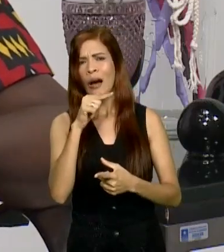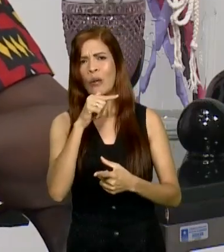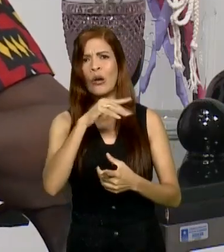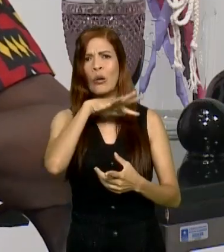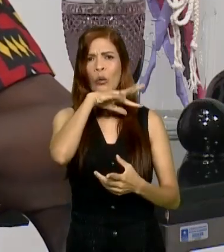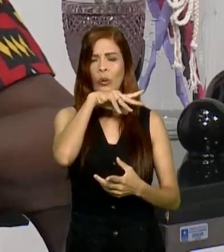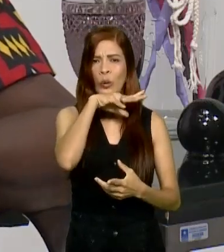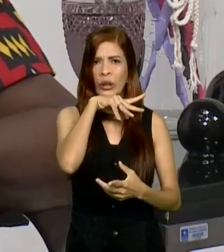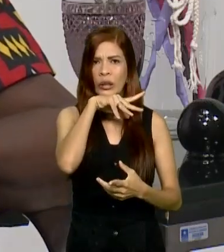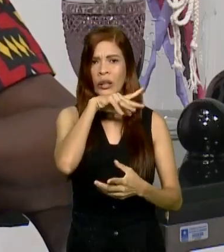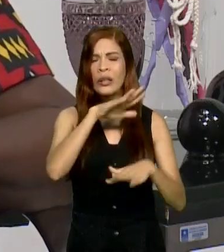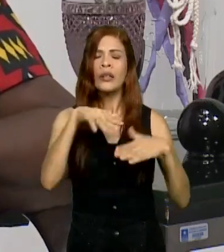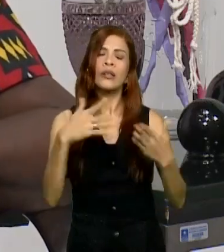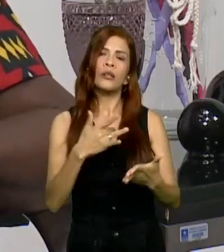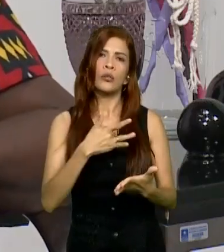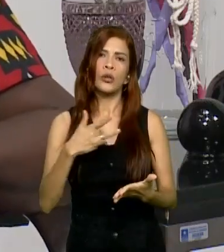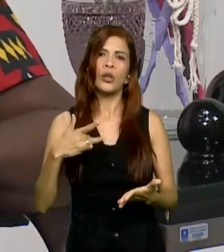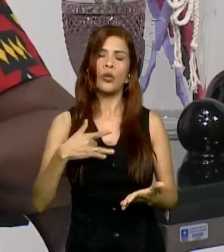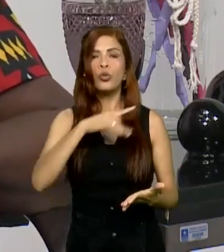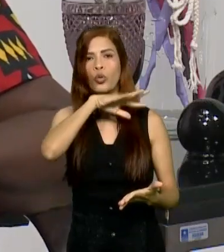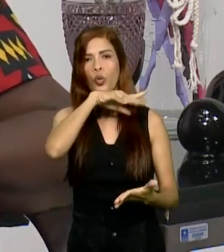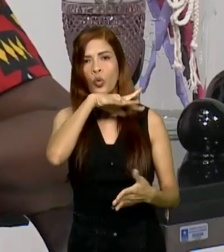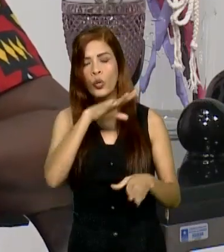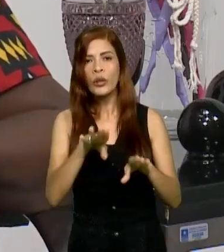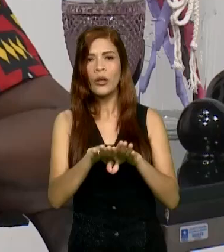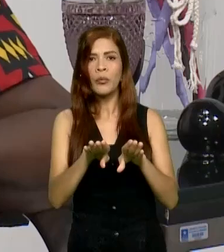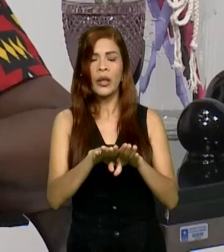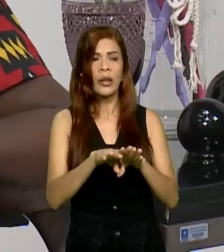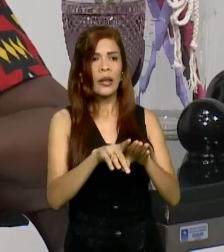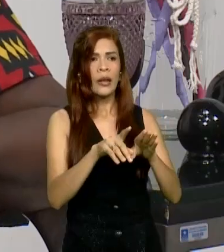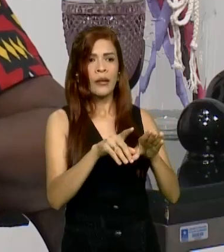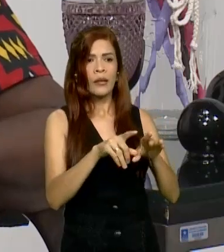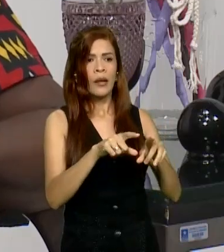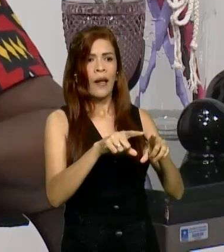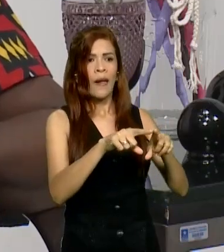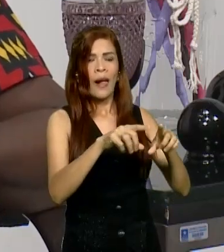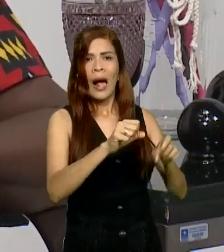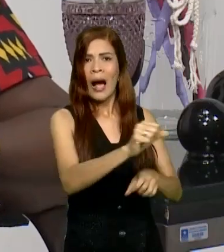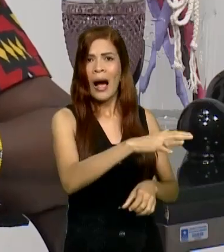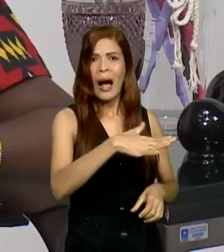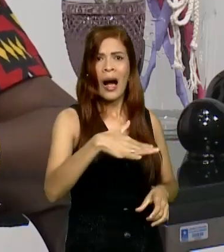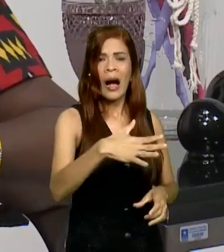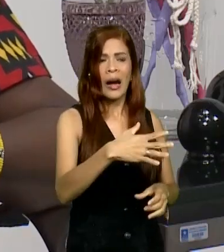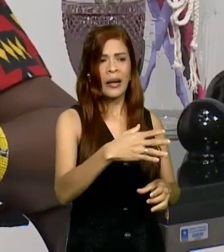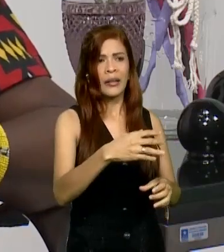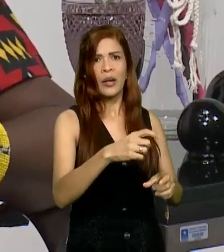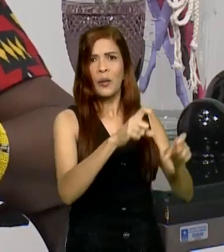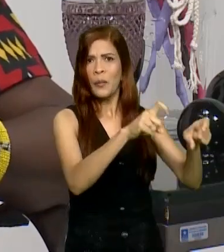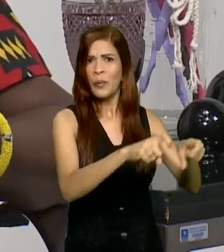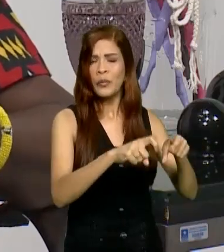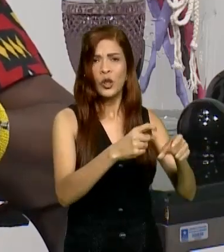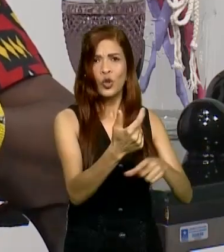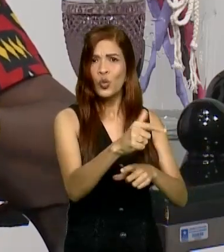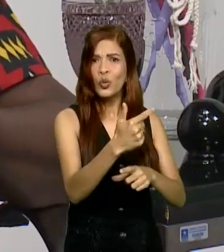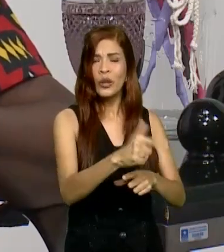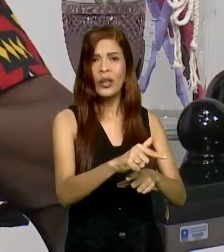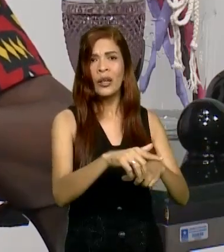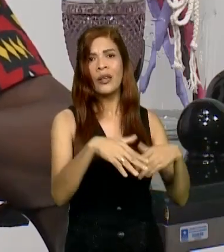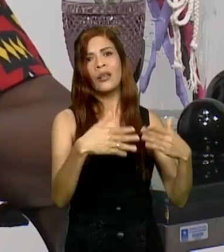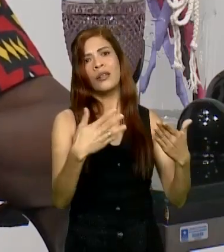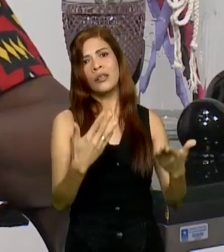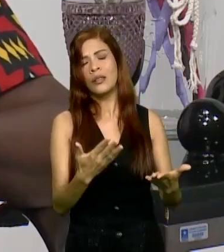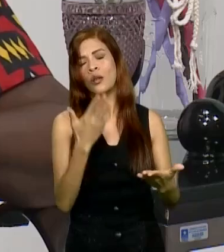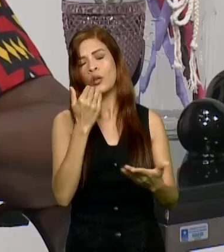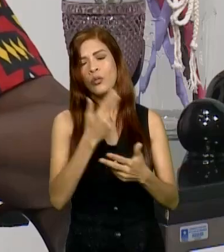o território para produzir, também vai ter ausência de alimento. Então, as mulheres são pioneiras, né, de estar